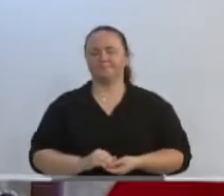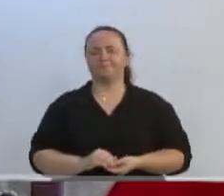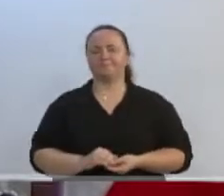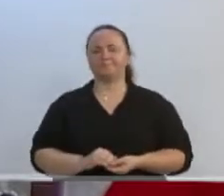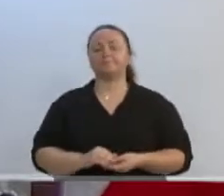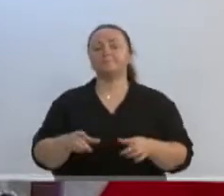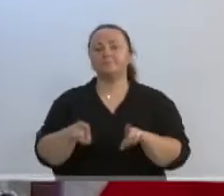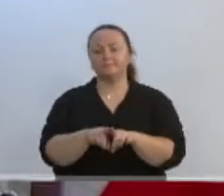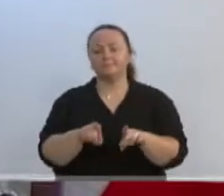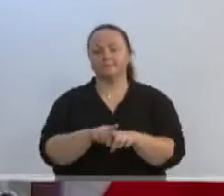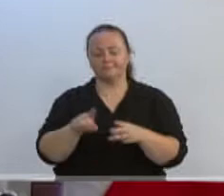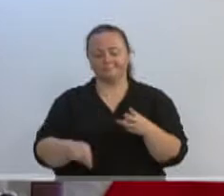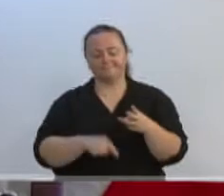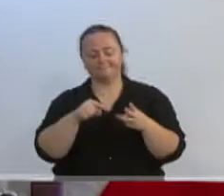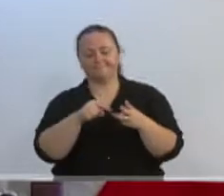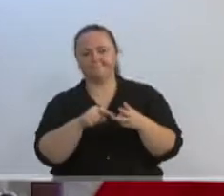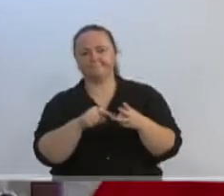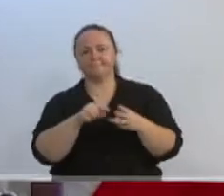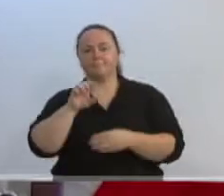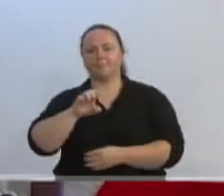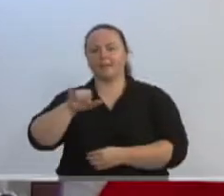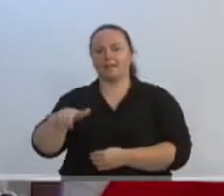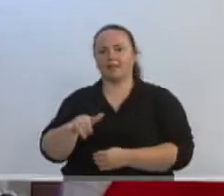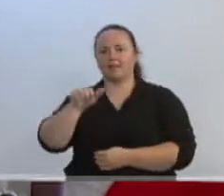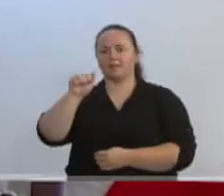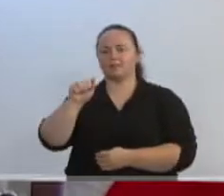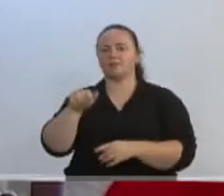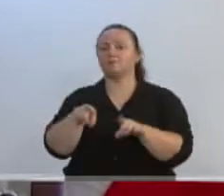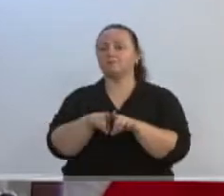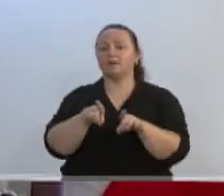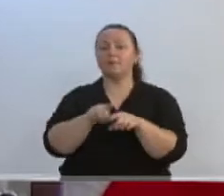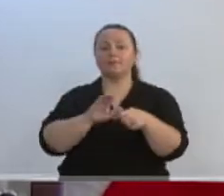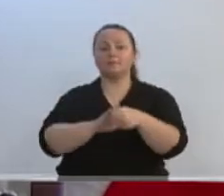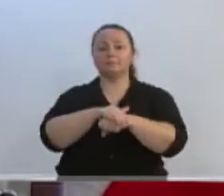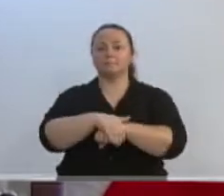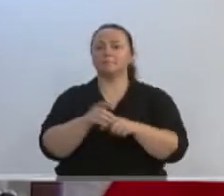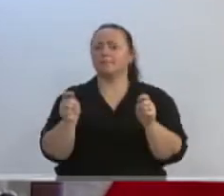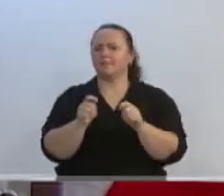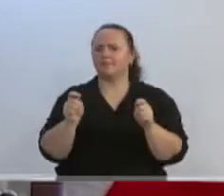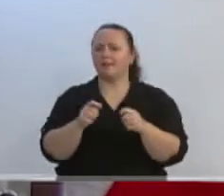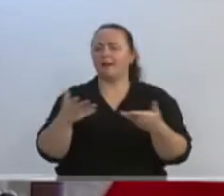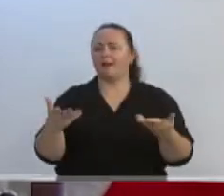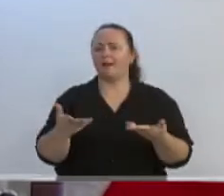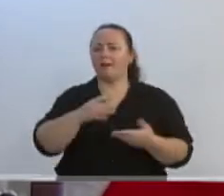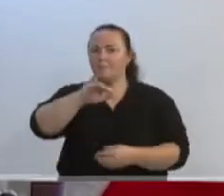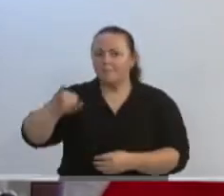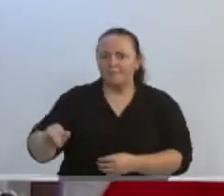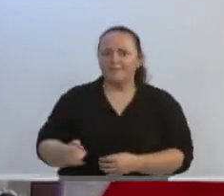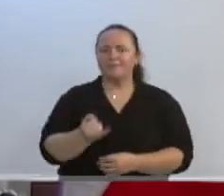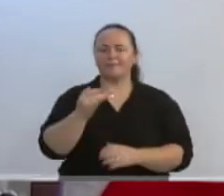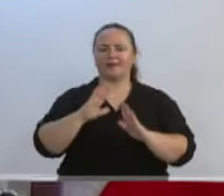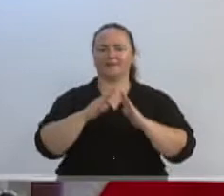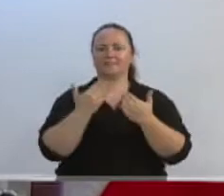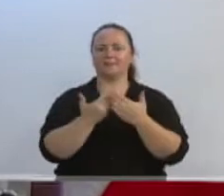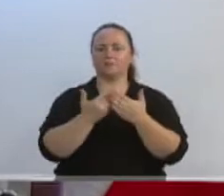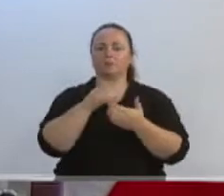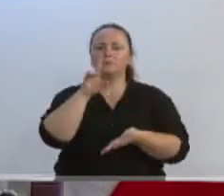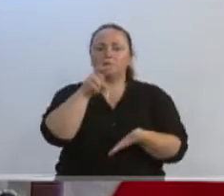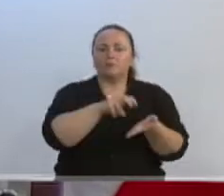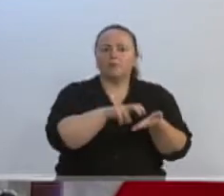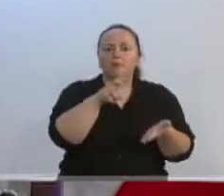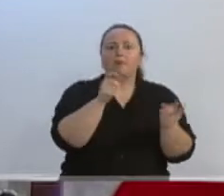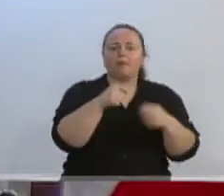por que não o ensino jovem adulto, que poderia ser até inclusive à noite? Então nós estaríamos otimizando uma escola que ela só está trabalhando pela